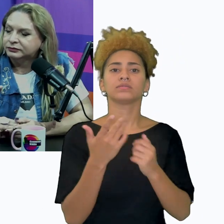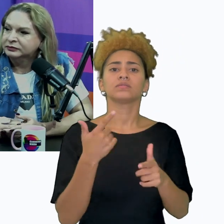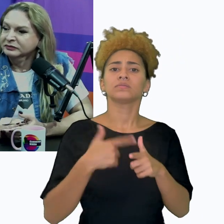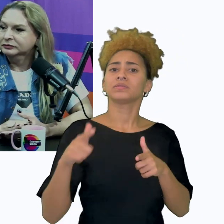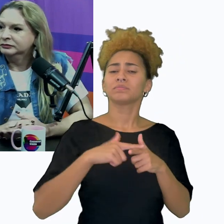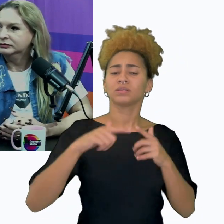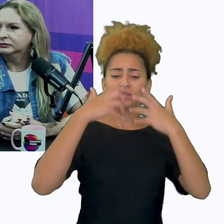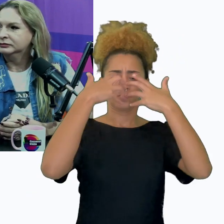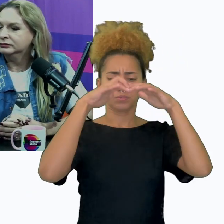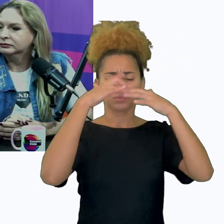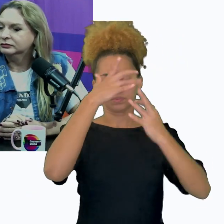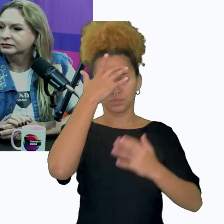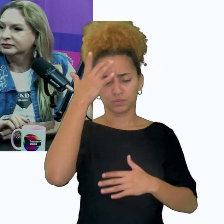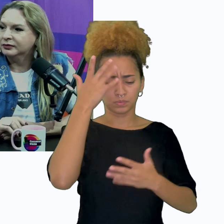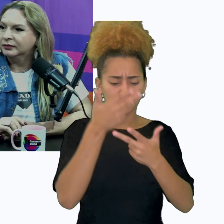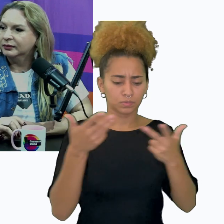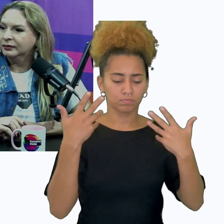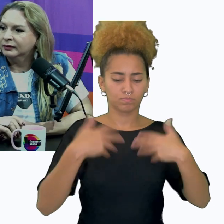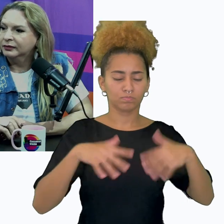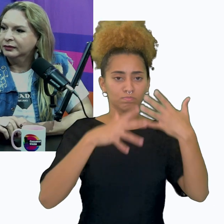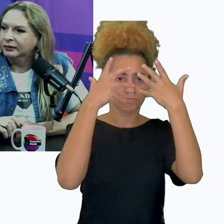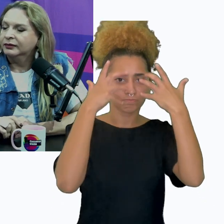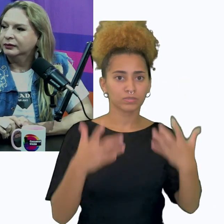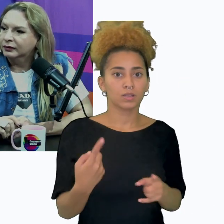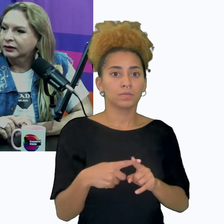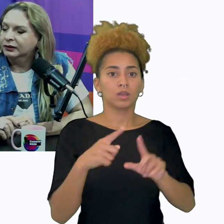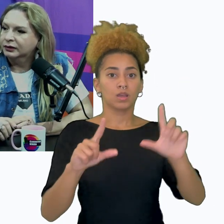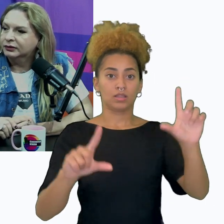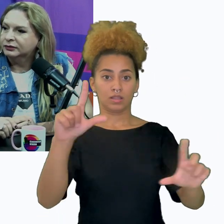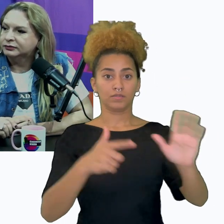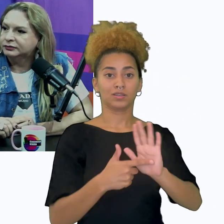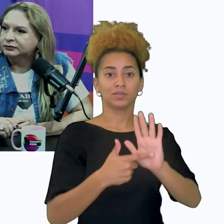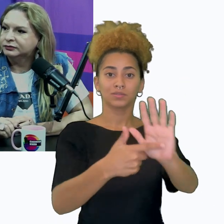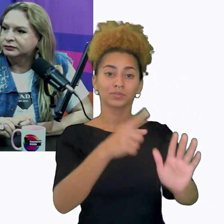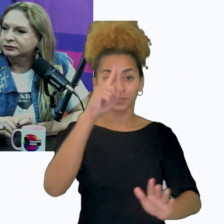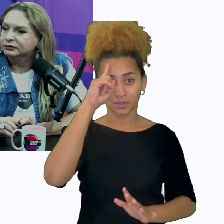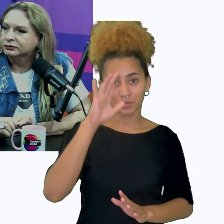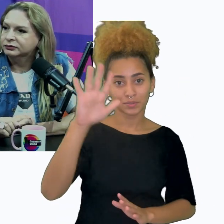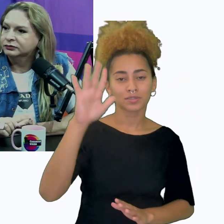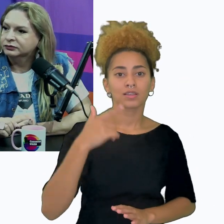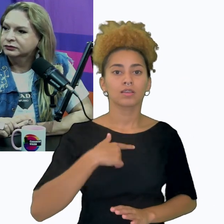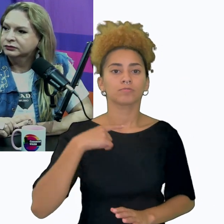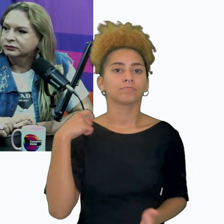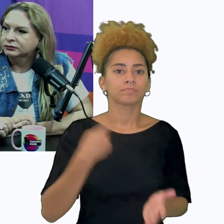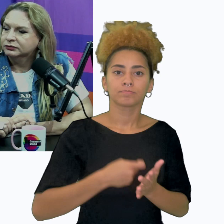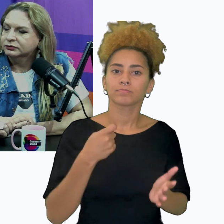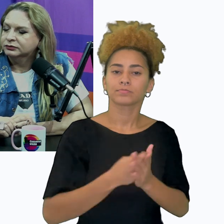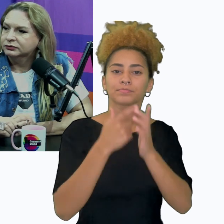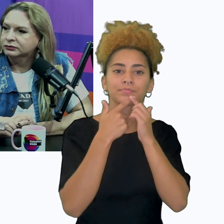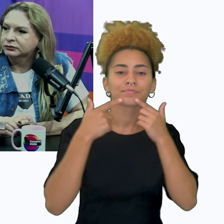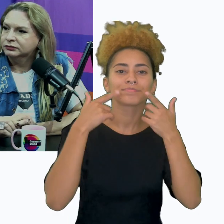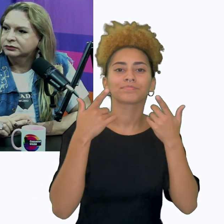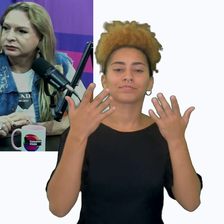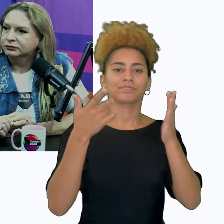pandemia, eu passei por um problema de saúde mental incrível, porque eu na televisão eu tinha todos os dias o dever